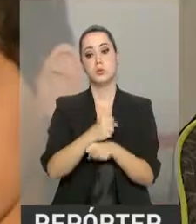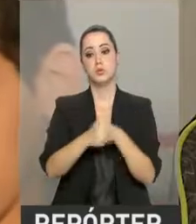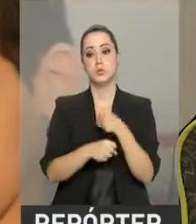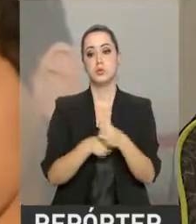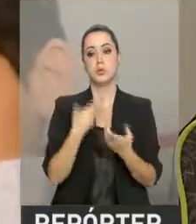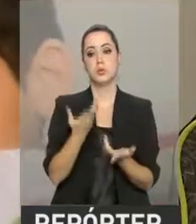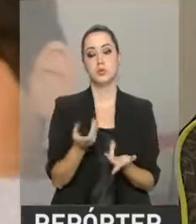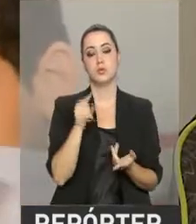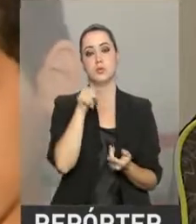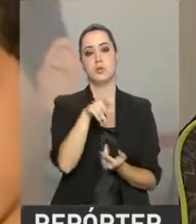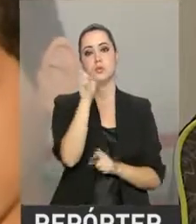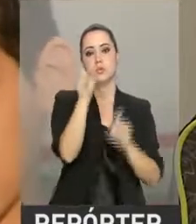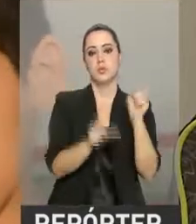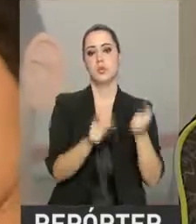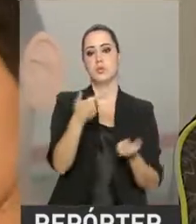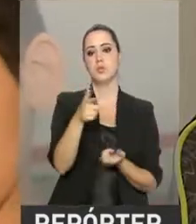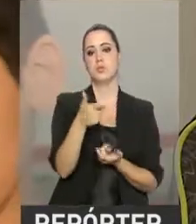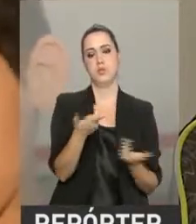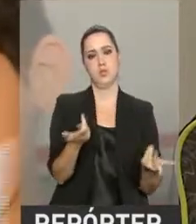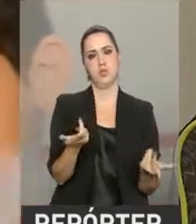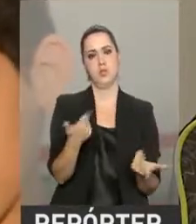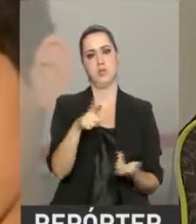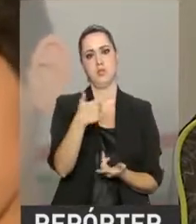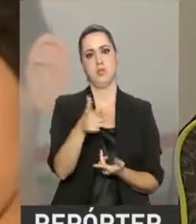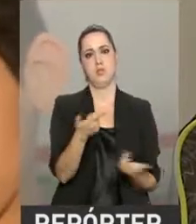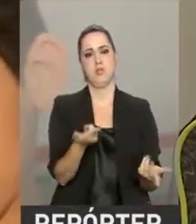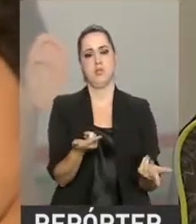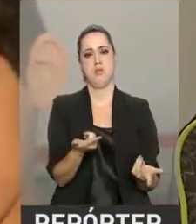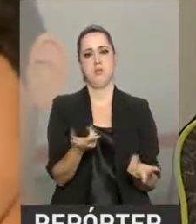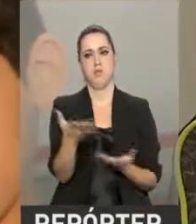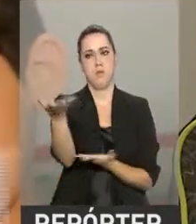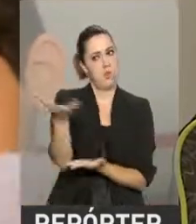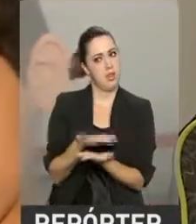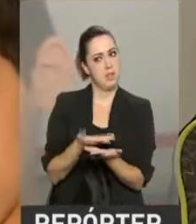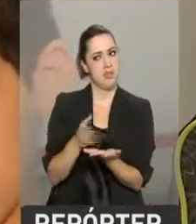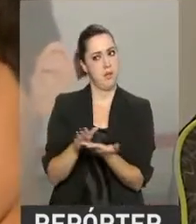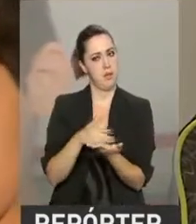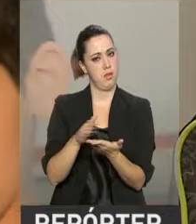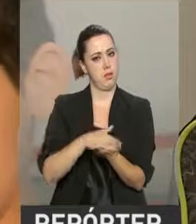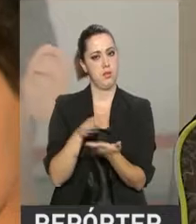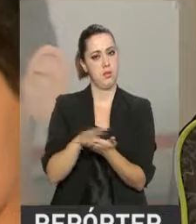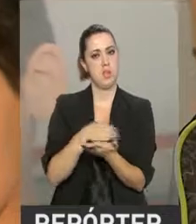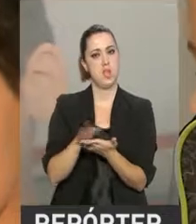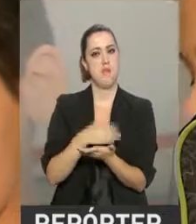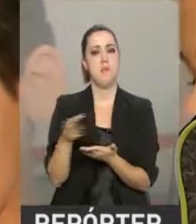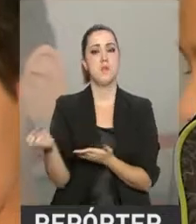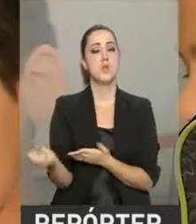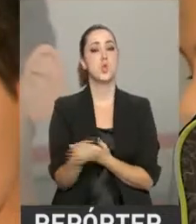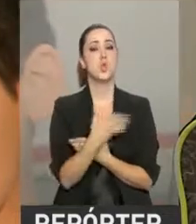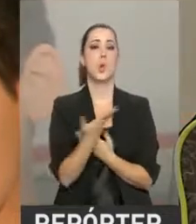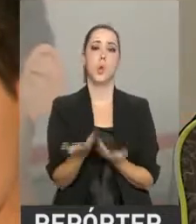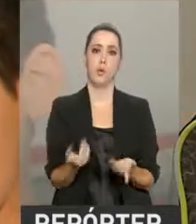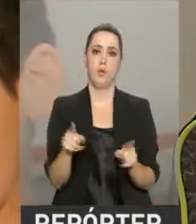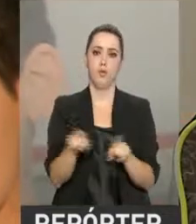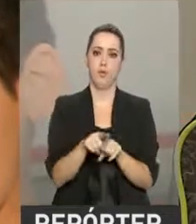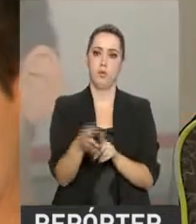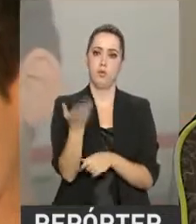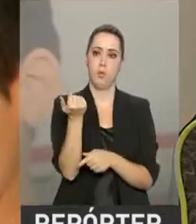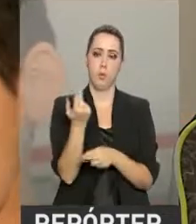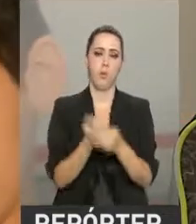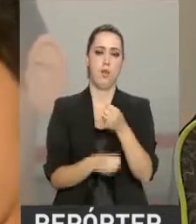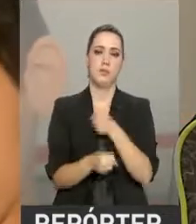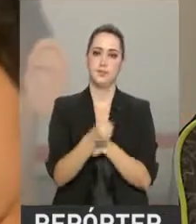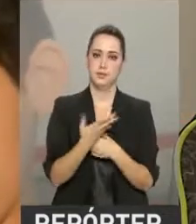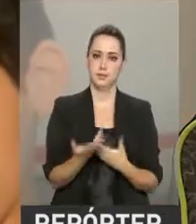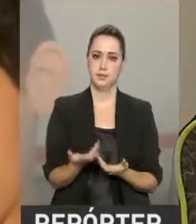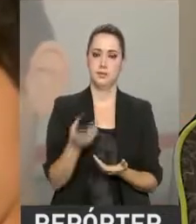anos essas pessoas eu vou ter que não aconteça é recebida o mesmo livro que as pessoas é do ano passado os